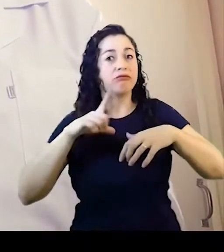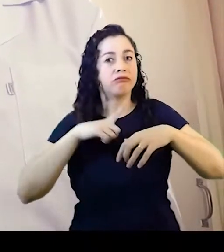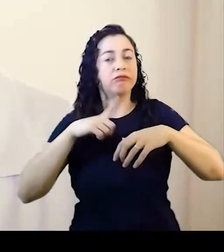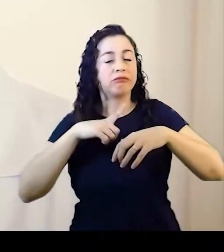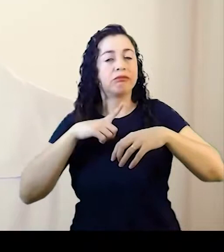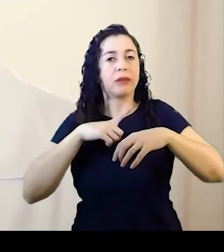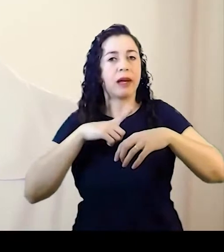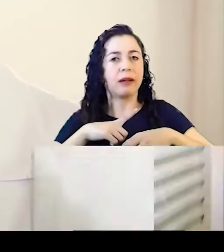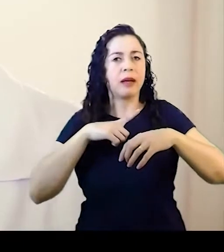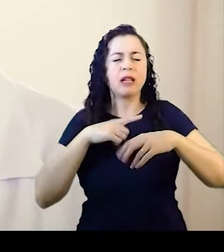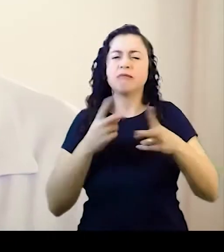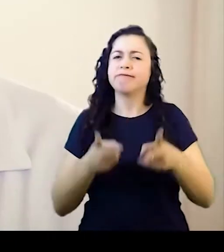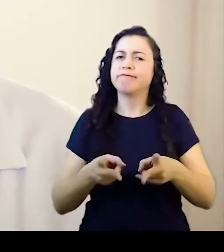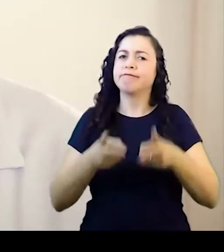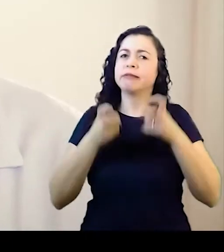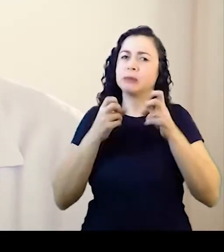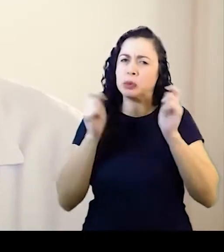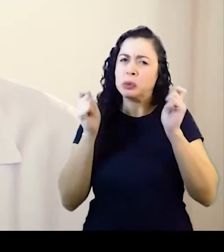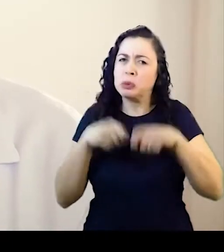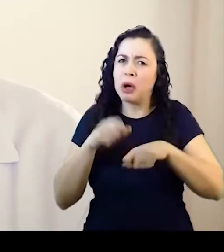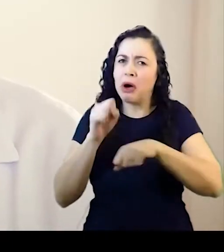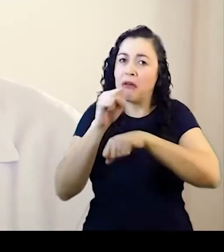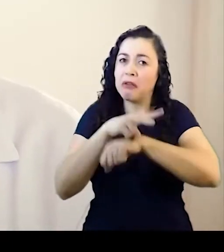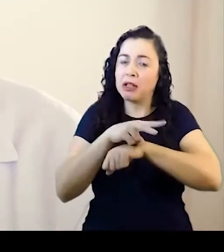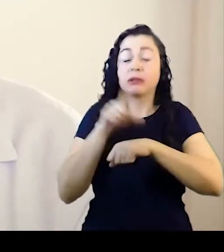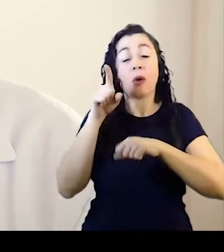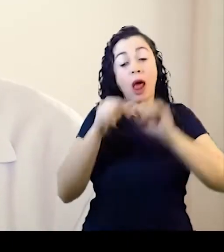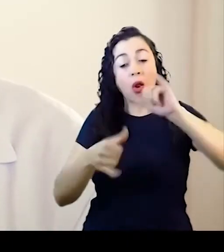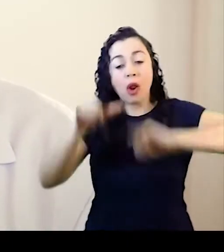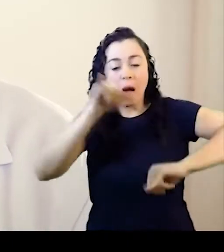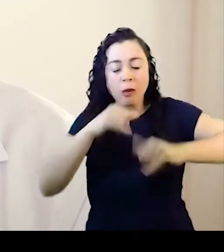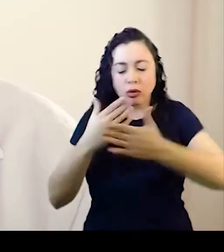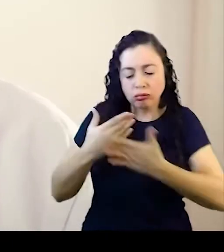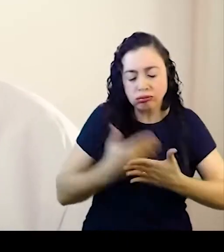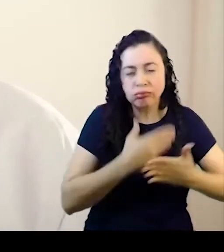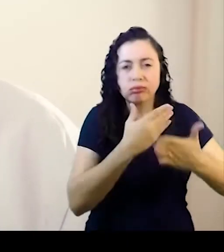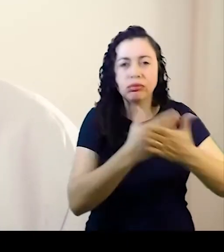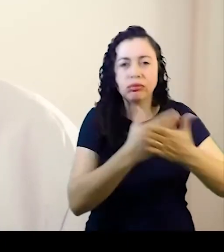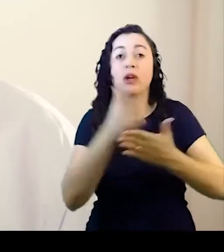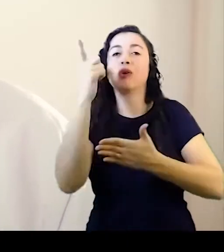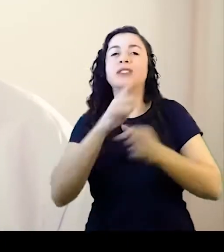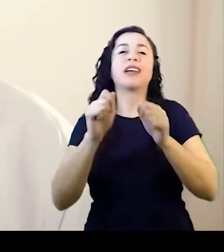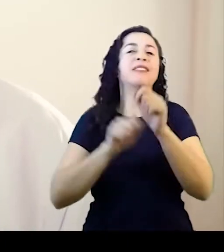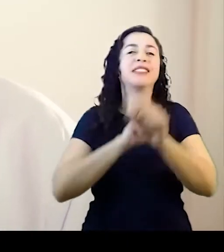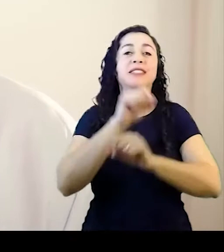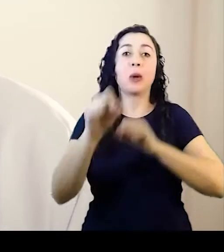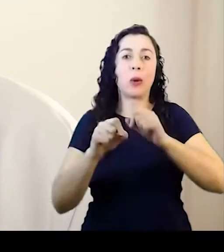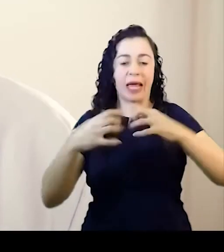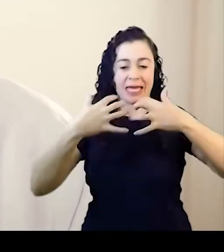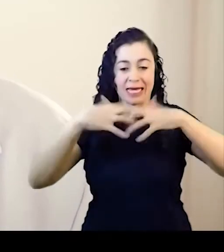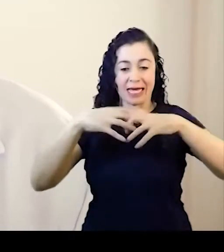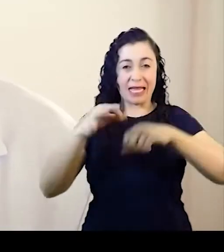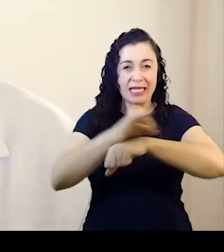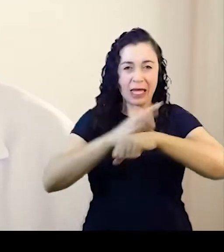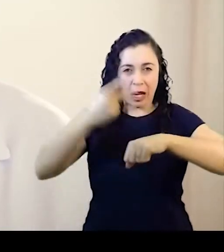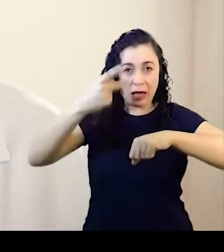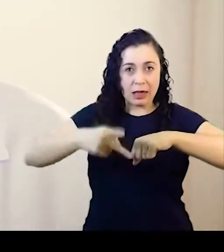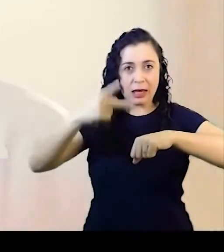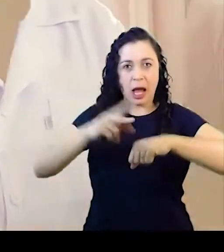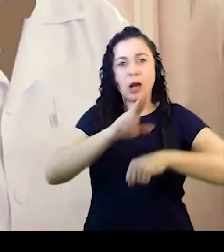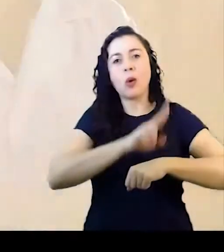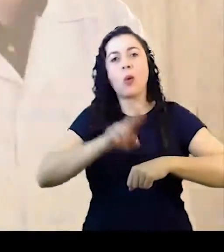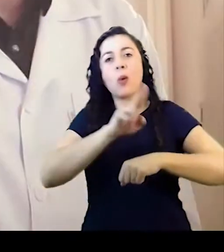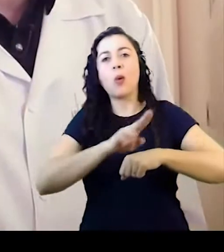certeza. Então, para isso, lá no nosso laboratório, a gente consegue gerar células do cérebro a partir de